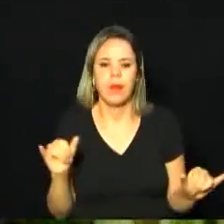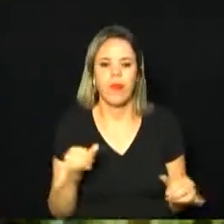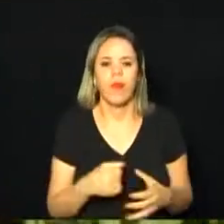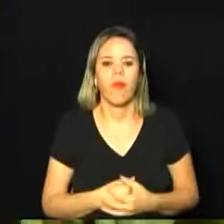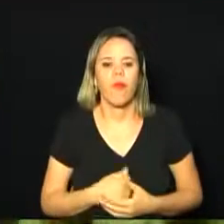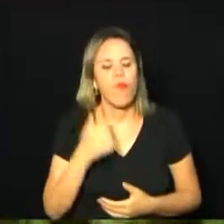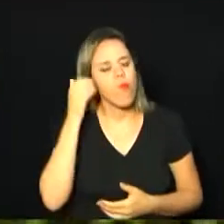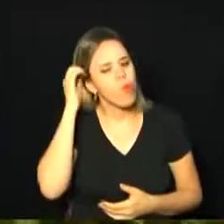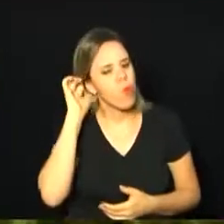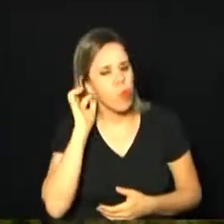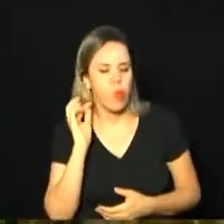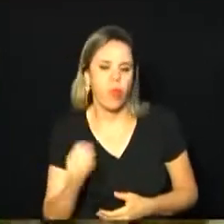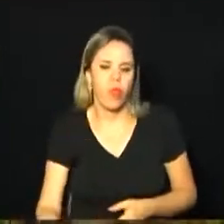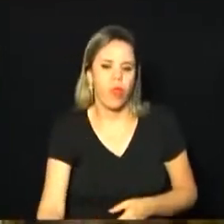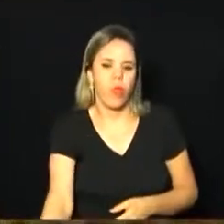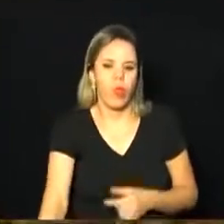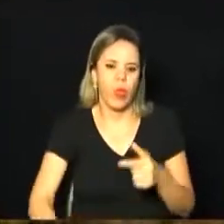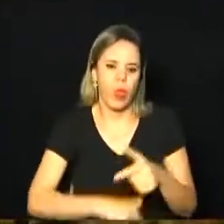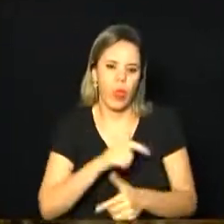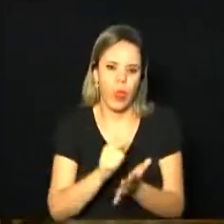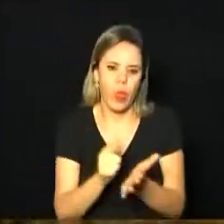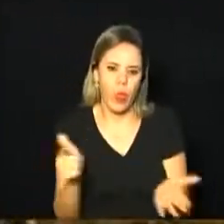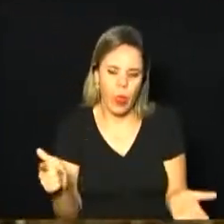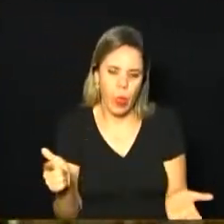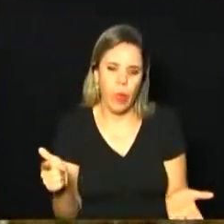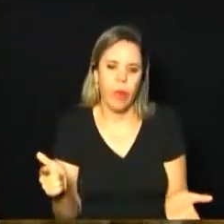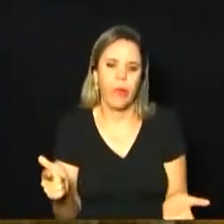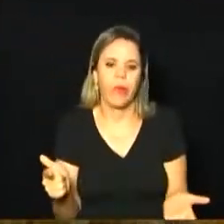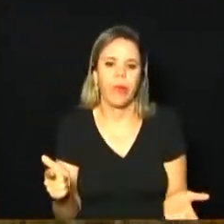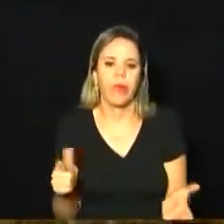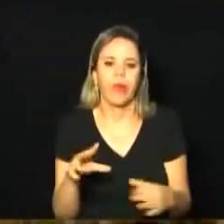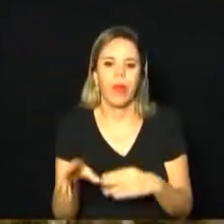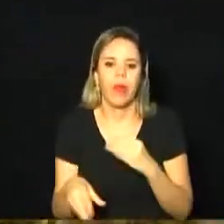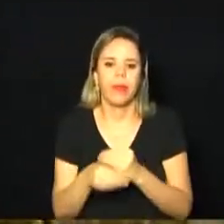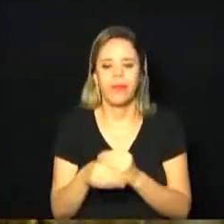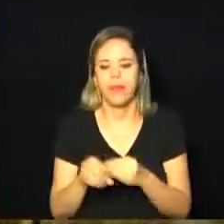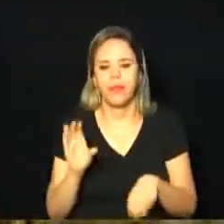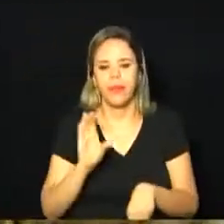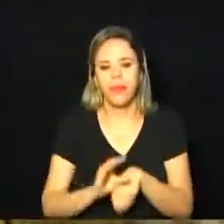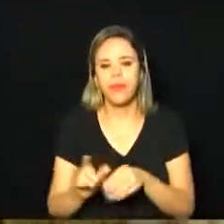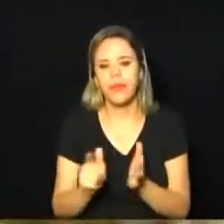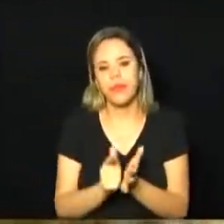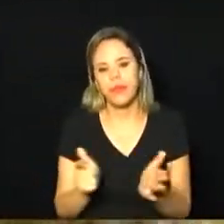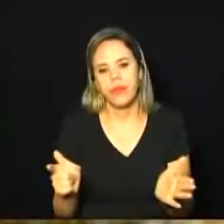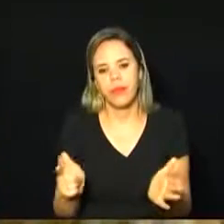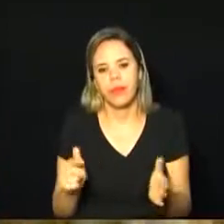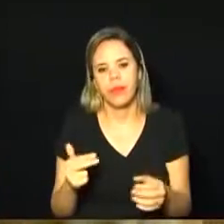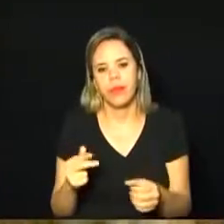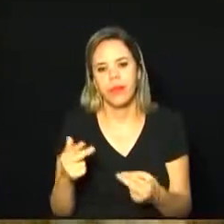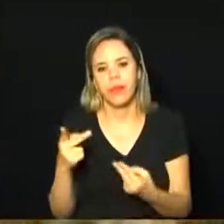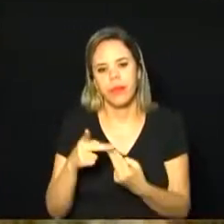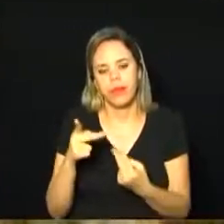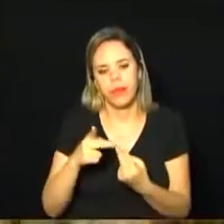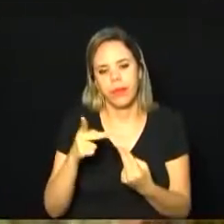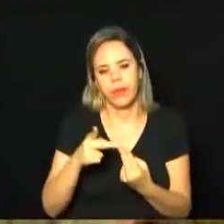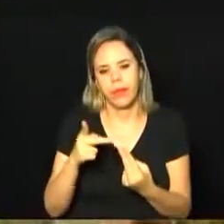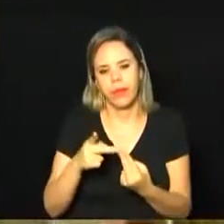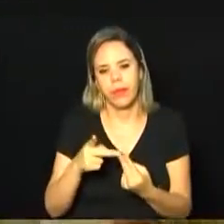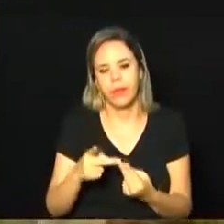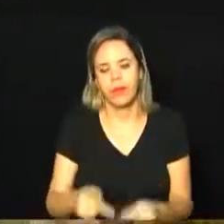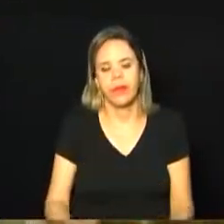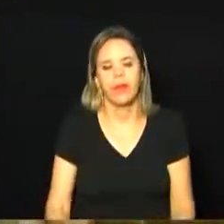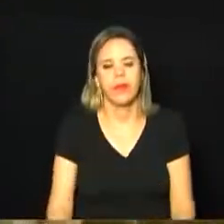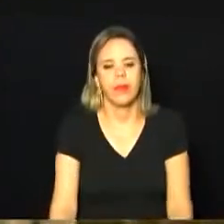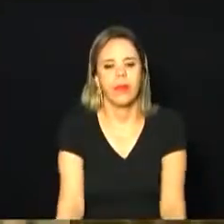até em um trabalho jornalístico de conclusão do curso de jornalismo da Unip vai me falha a